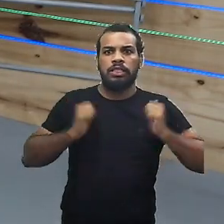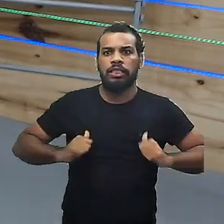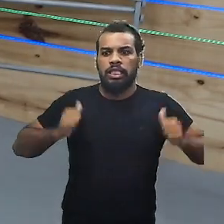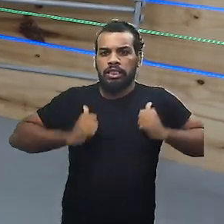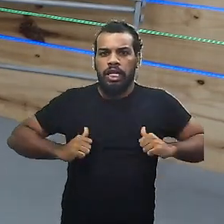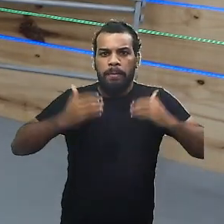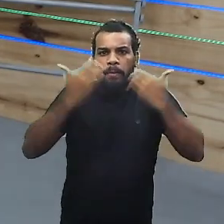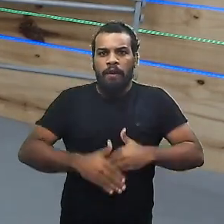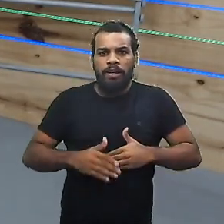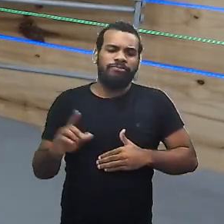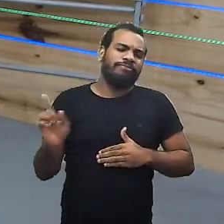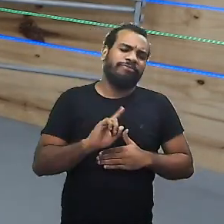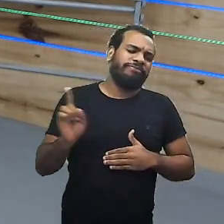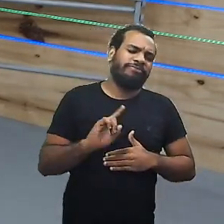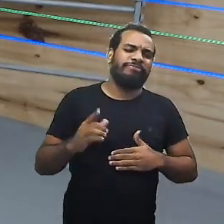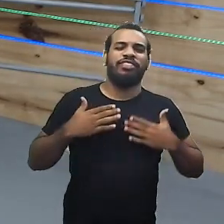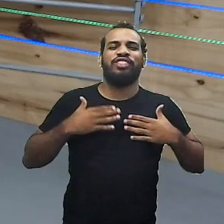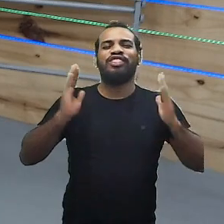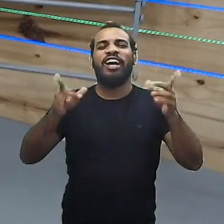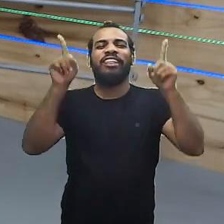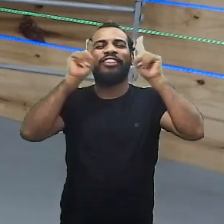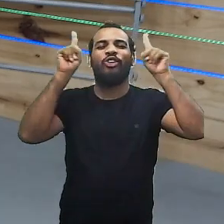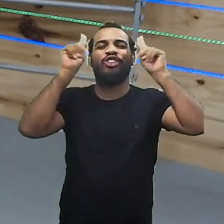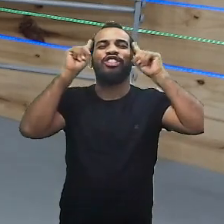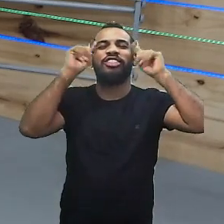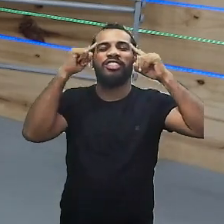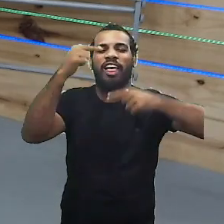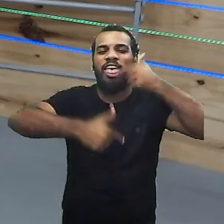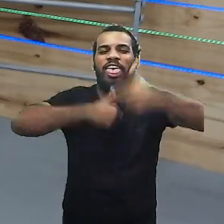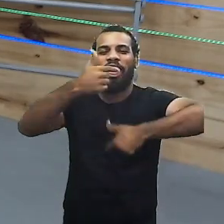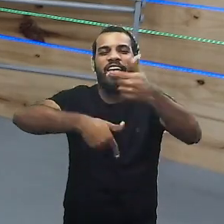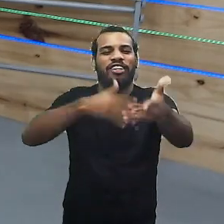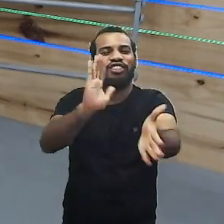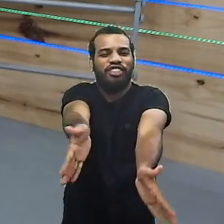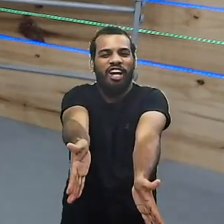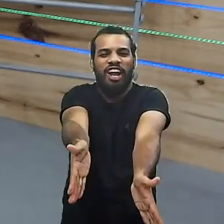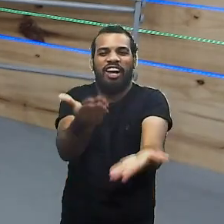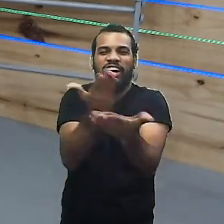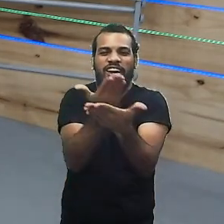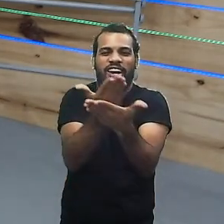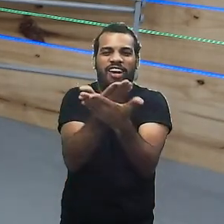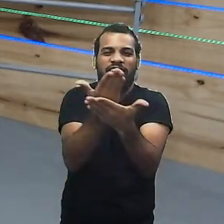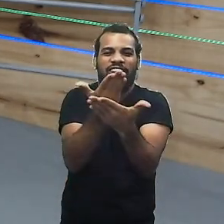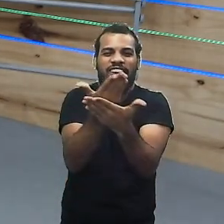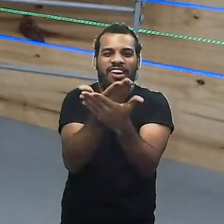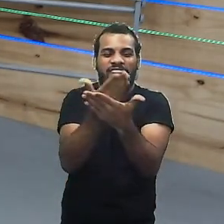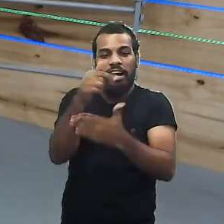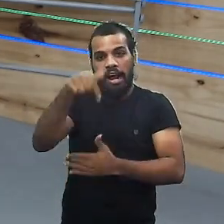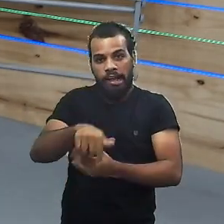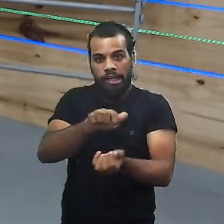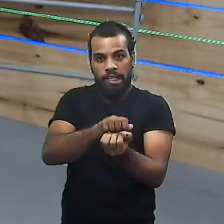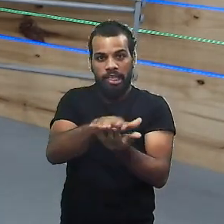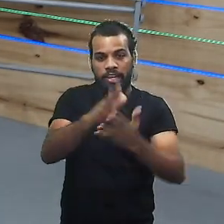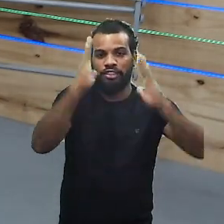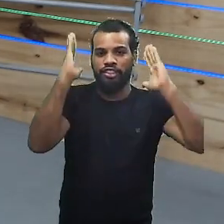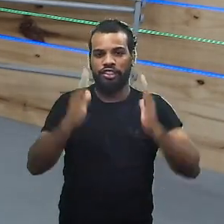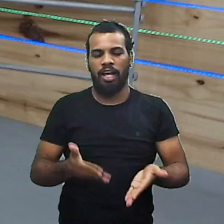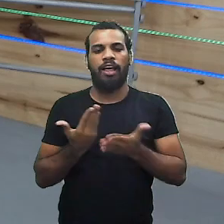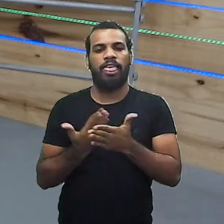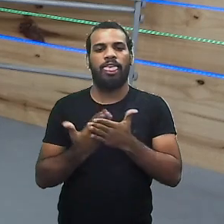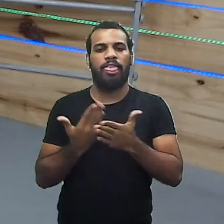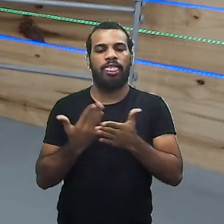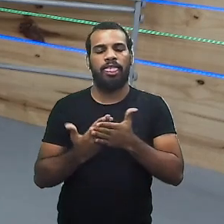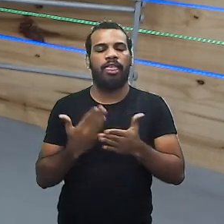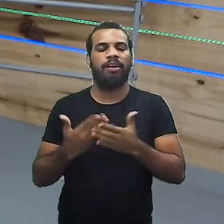por essa prova, porque você está se preparando todos os dias, você está tendo aulas aqui constantemente conosco, no EducaPE, na tua escola agora que